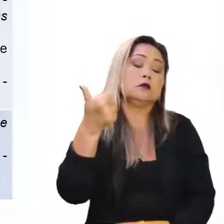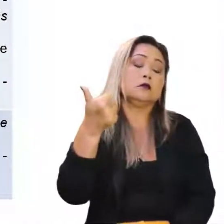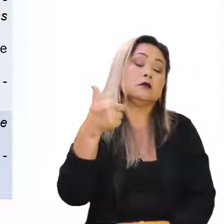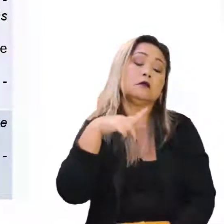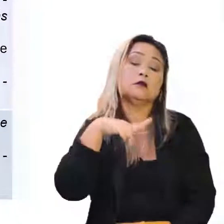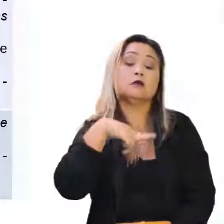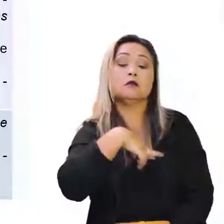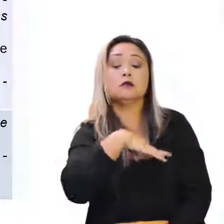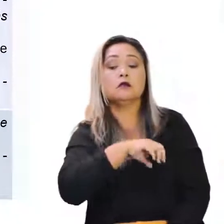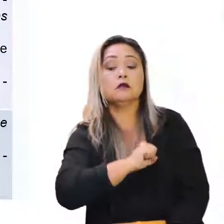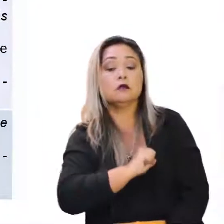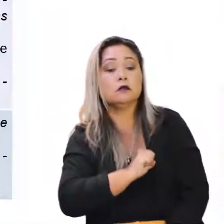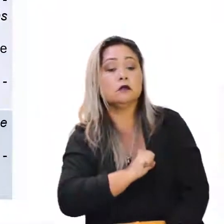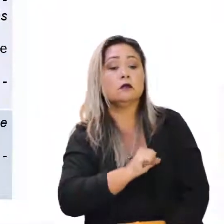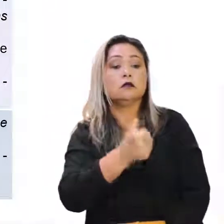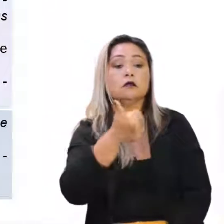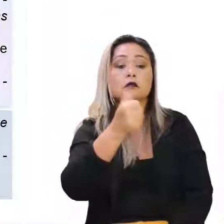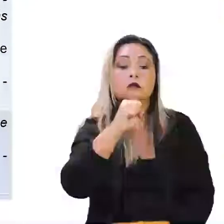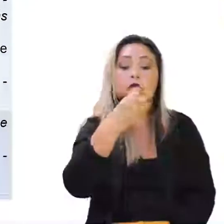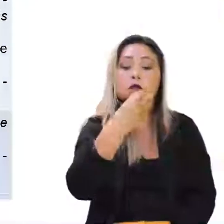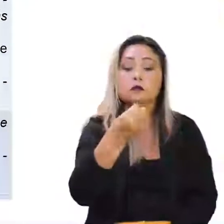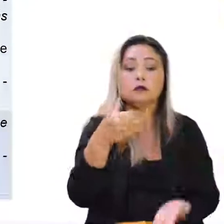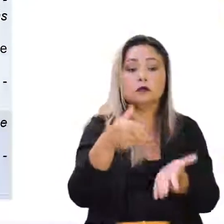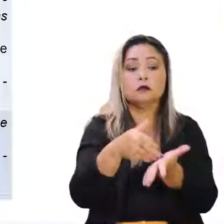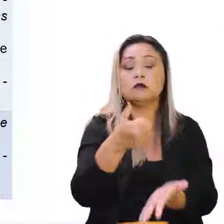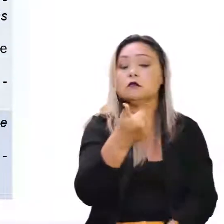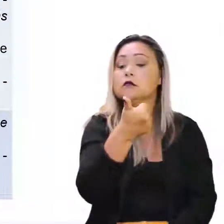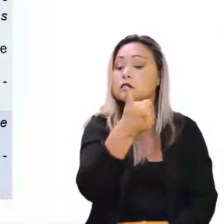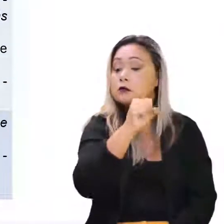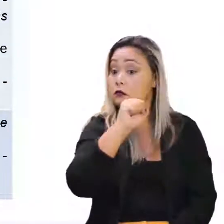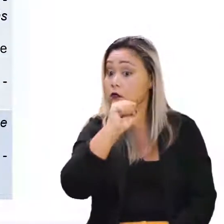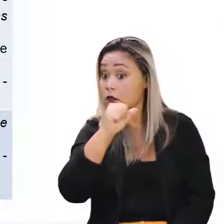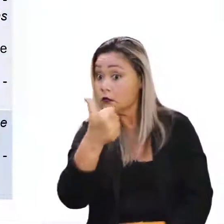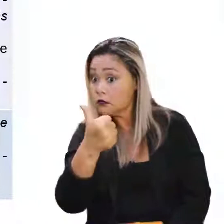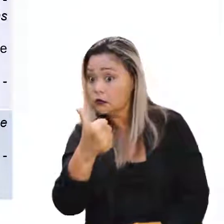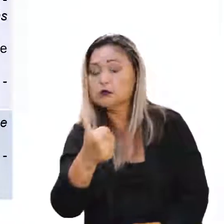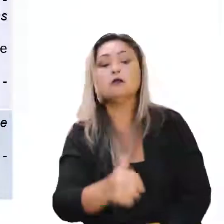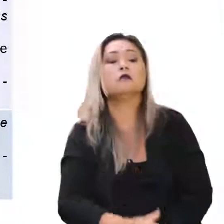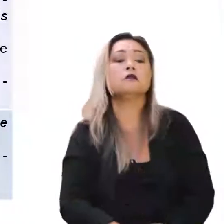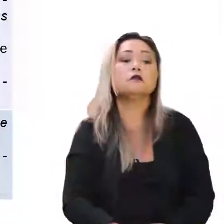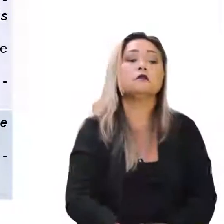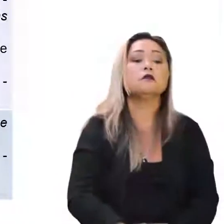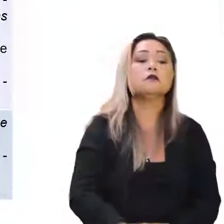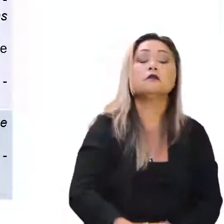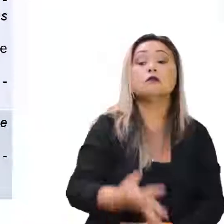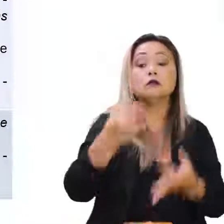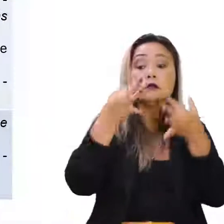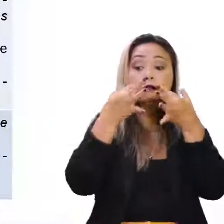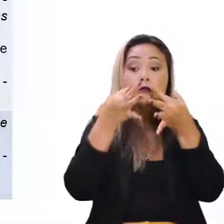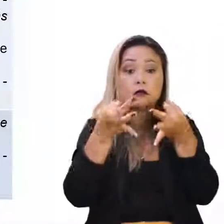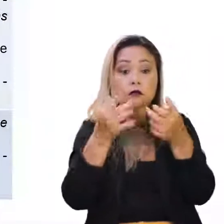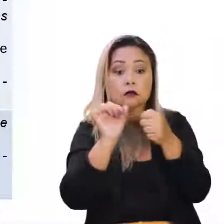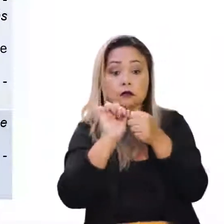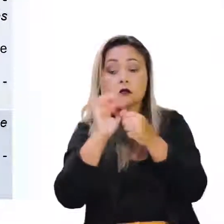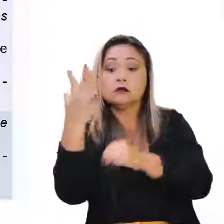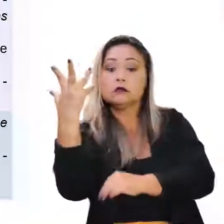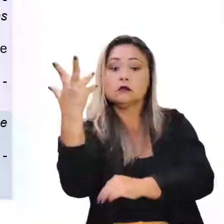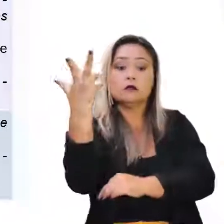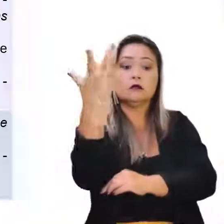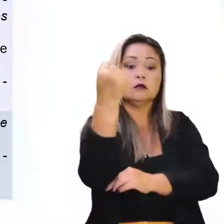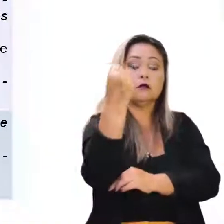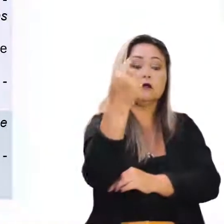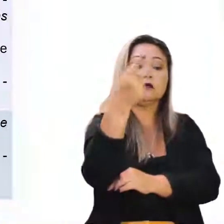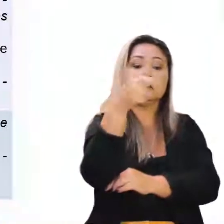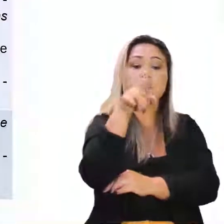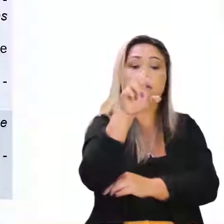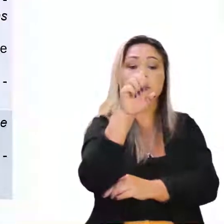ali, o romantismo, né? De 1836 a 1881. O realismo, naturalismo,